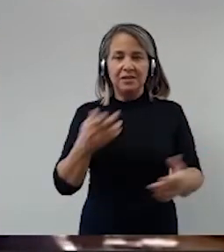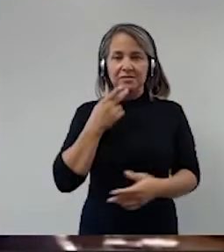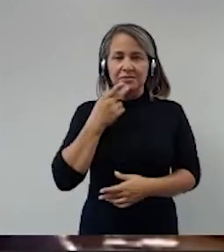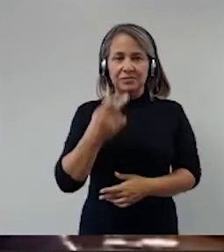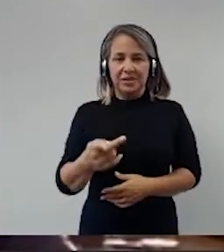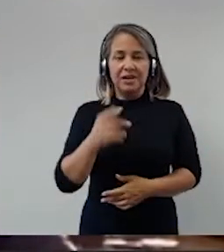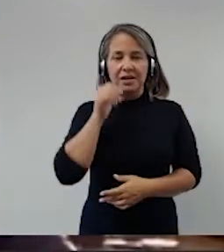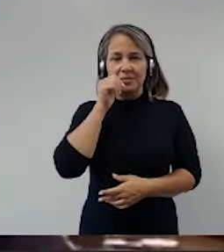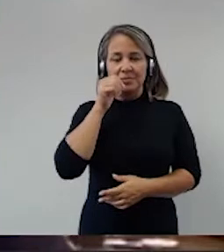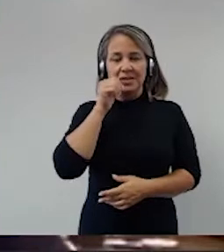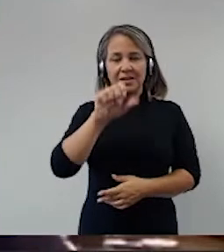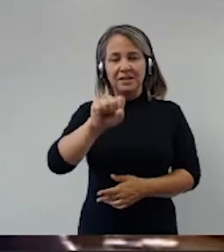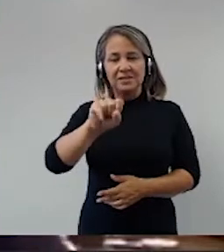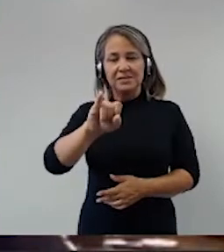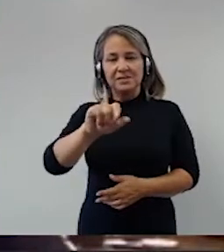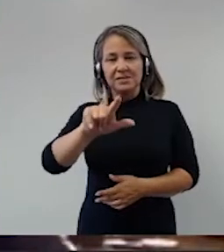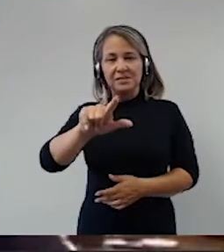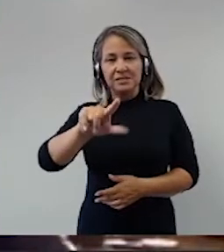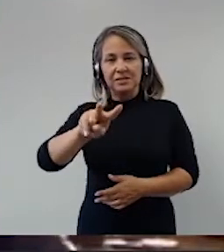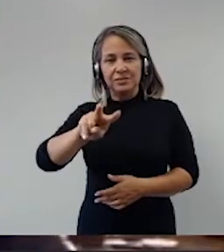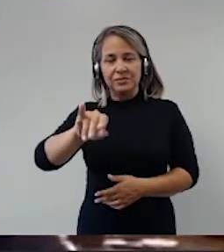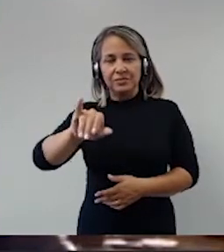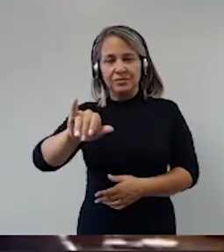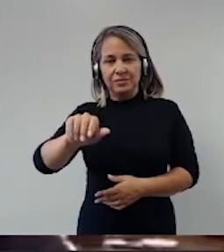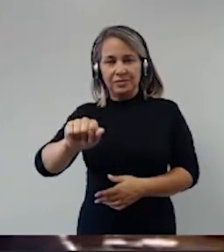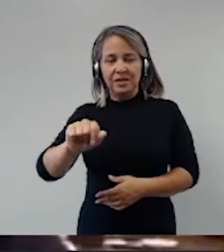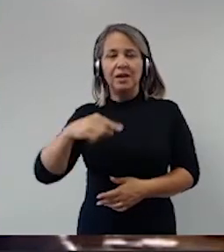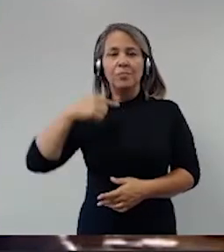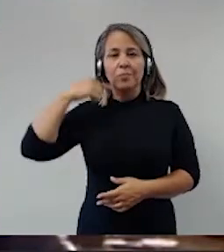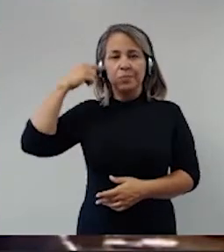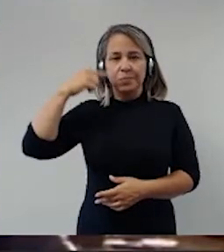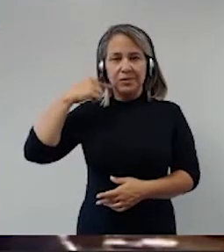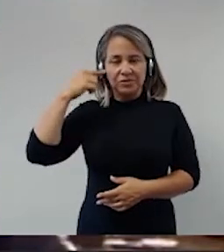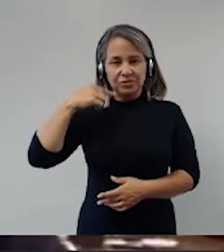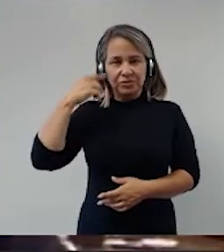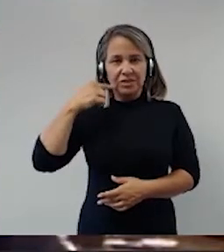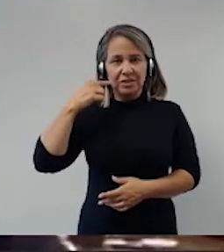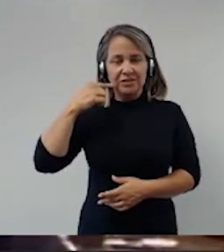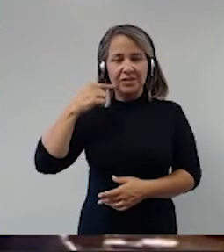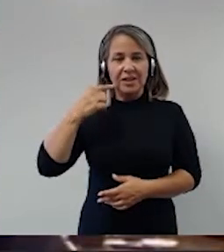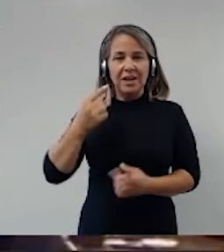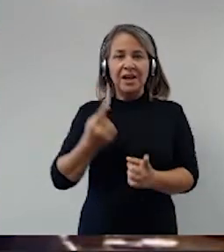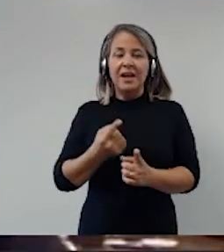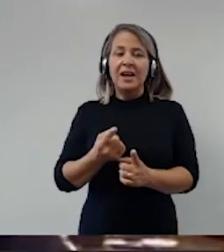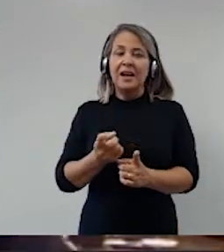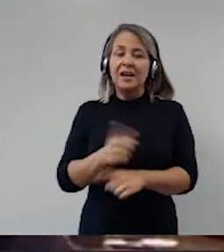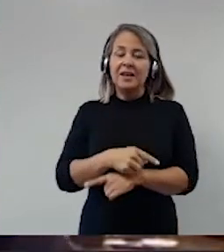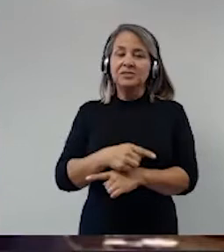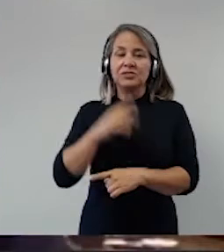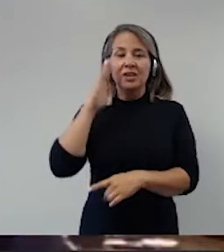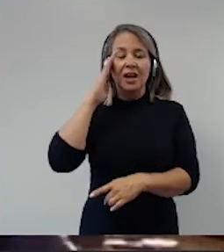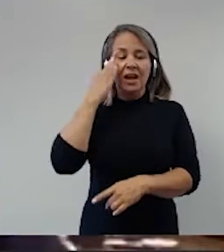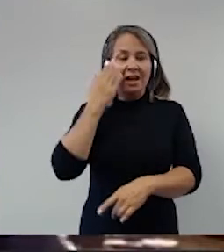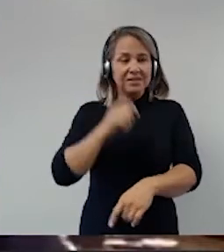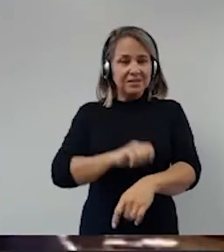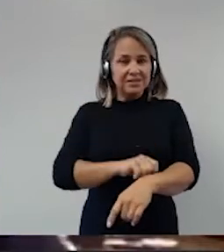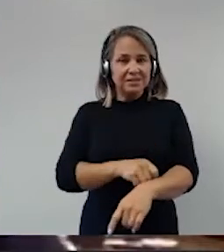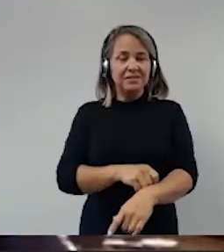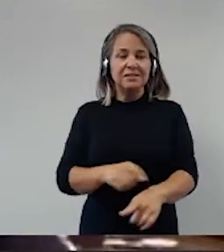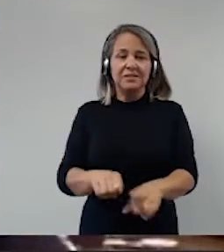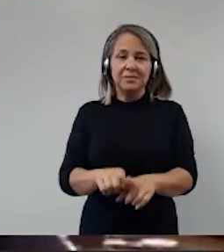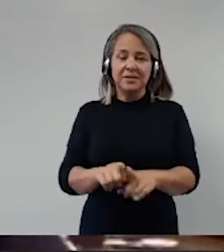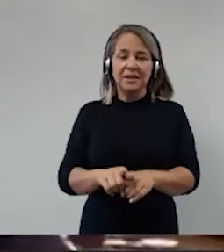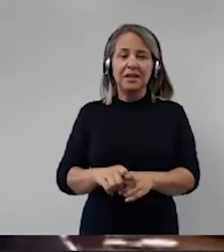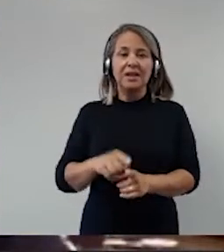para a doutora Silvia Souza. A doutora Silvia é advogada, antirracista, feminista e defensora dos direitos